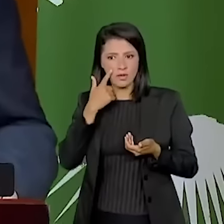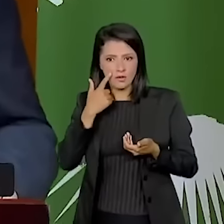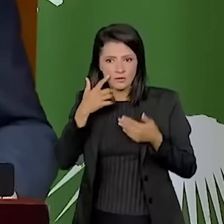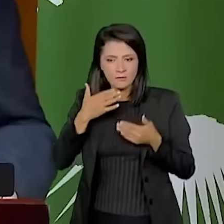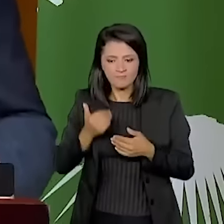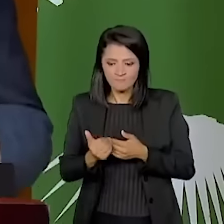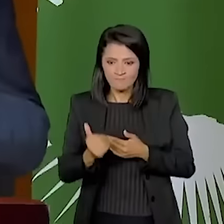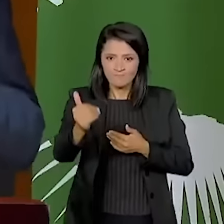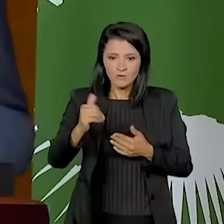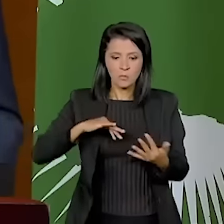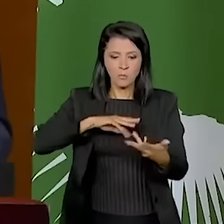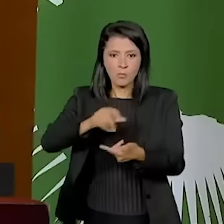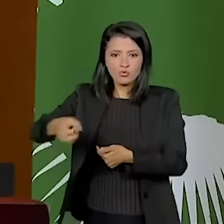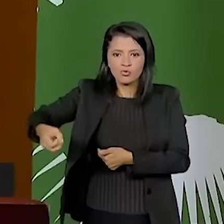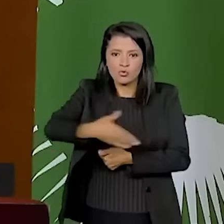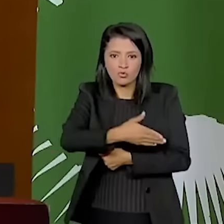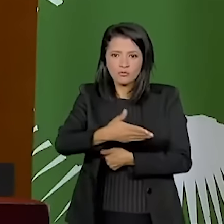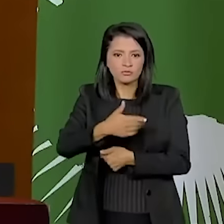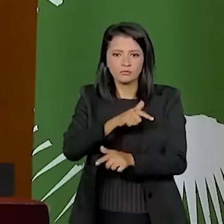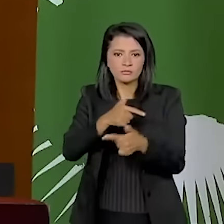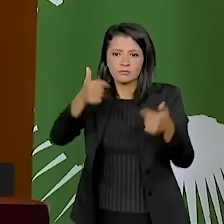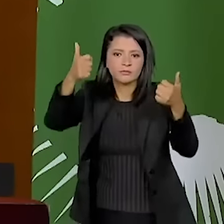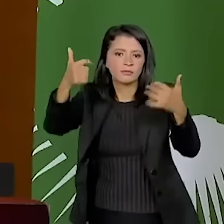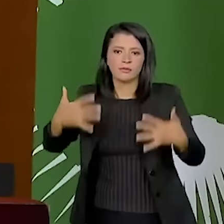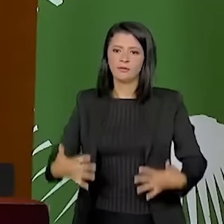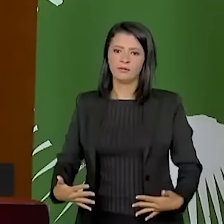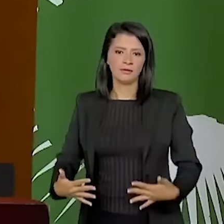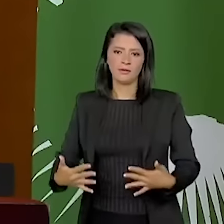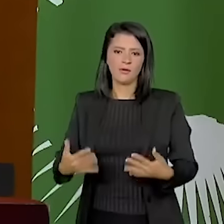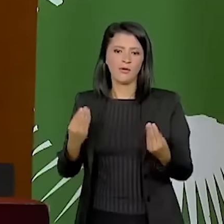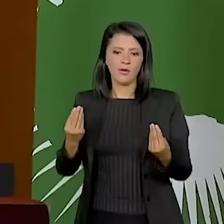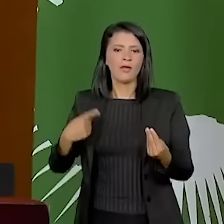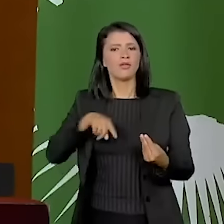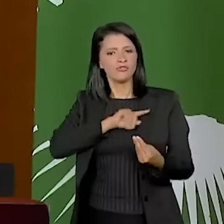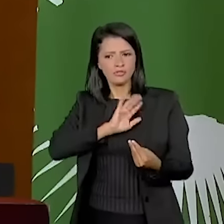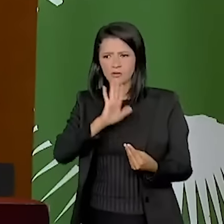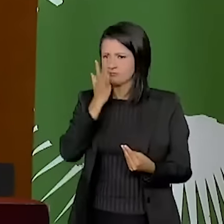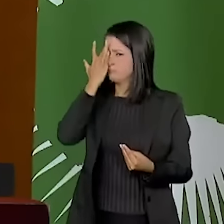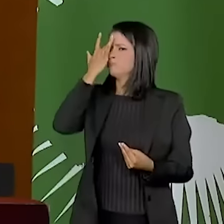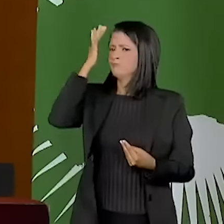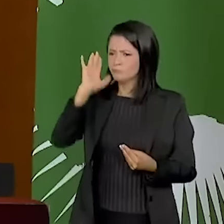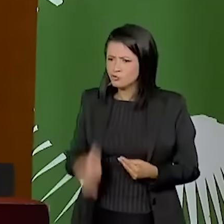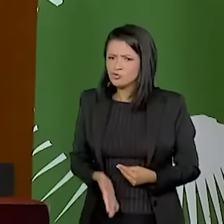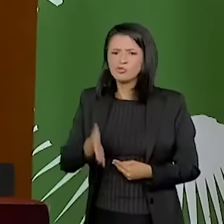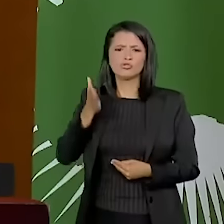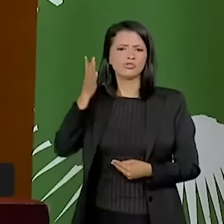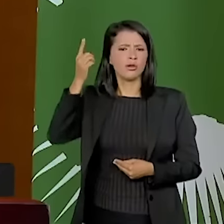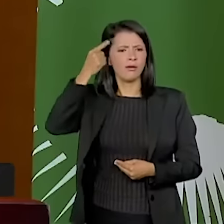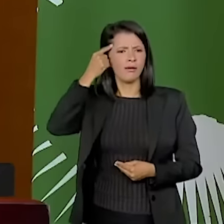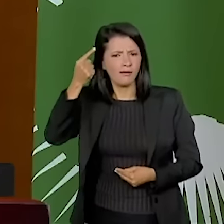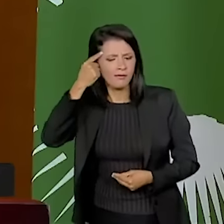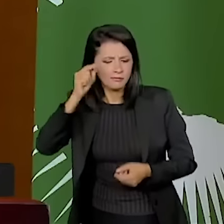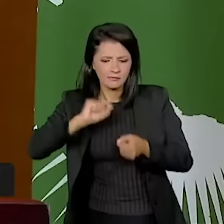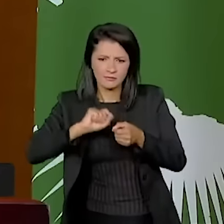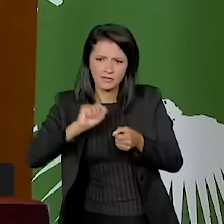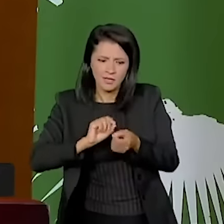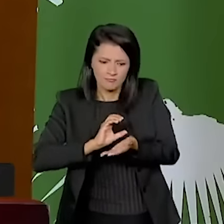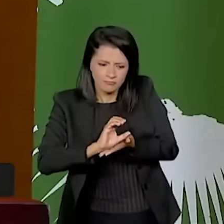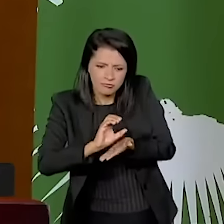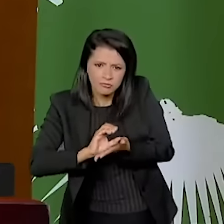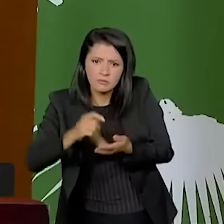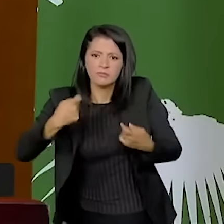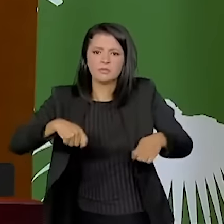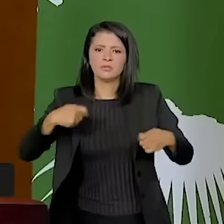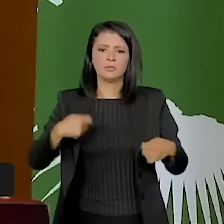olhos. Não tem explicação que a gente não tenha isso na cabeça para a gente fazer os investimentos